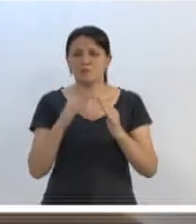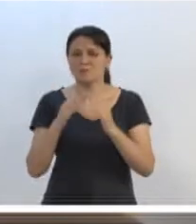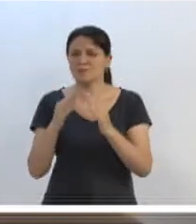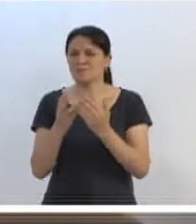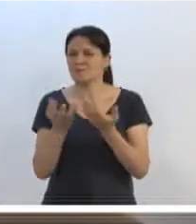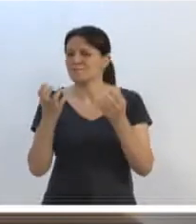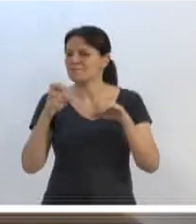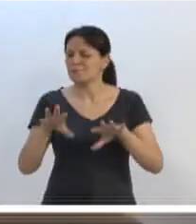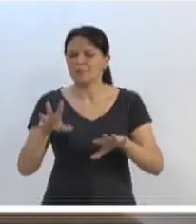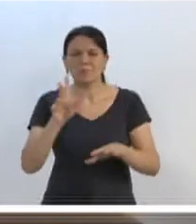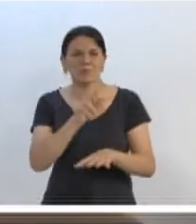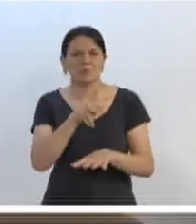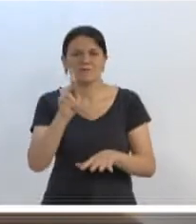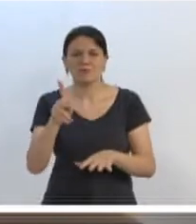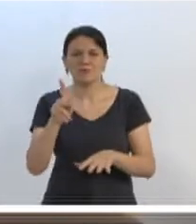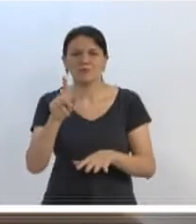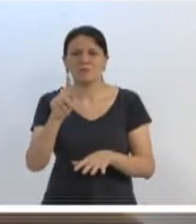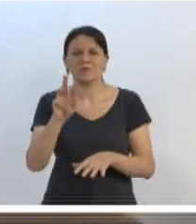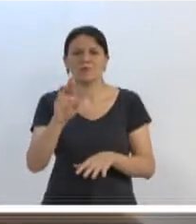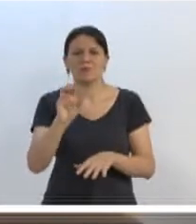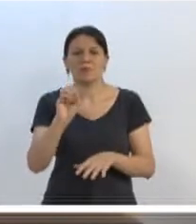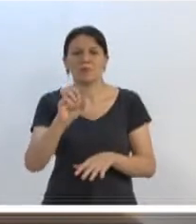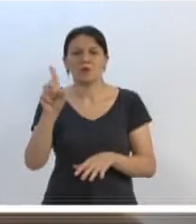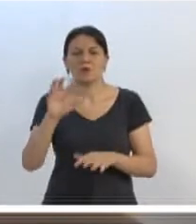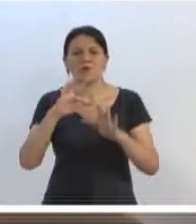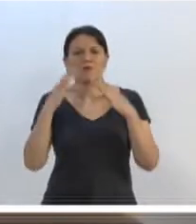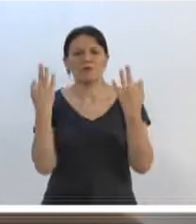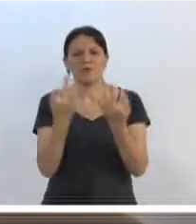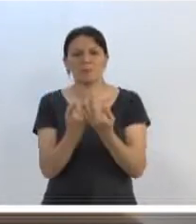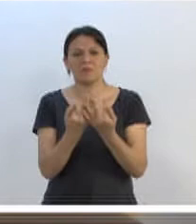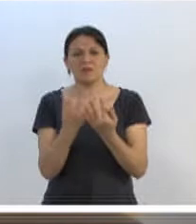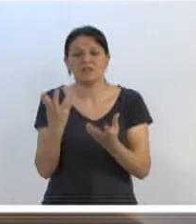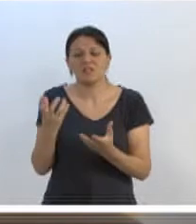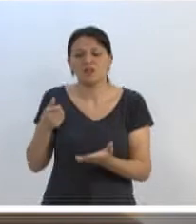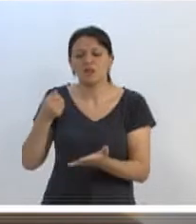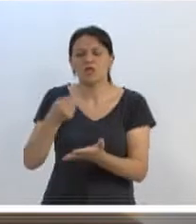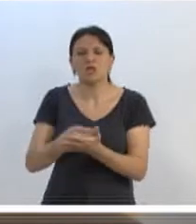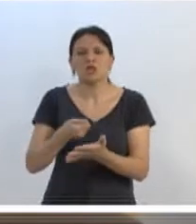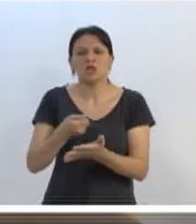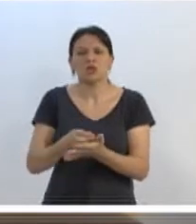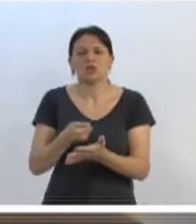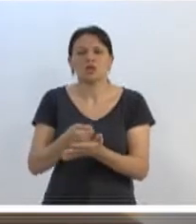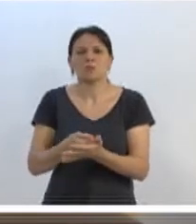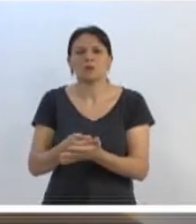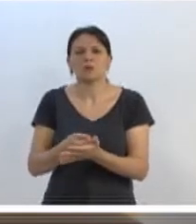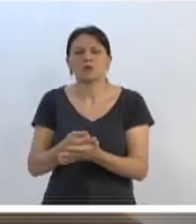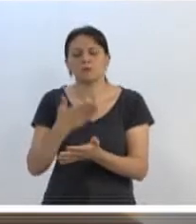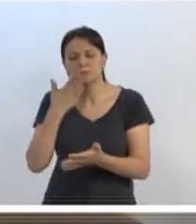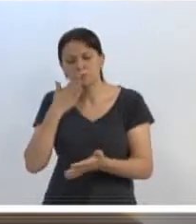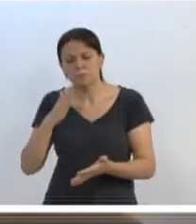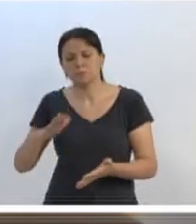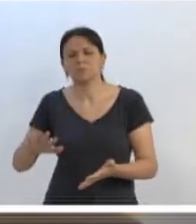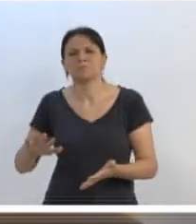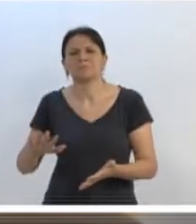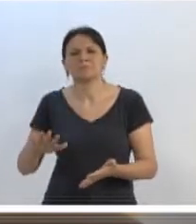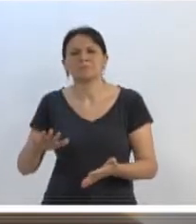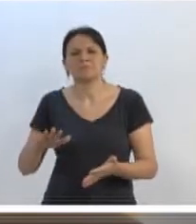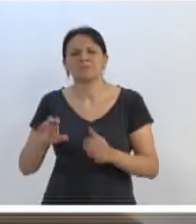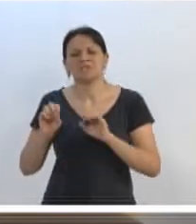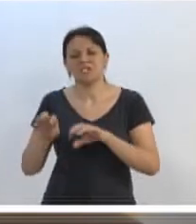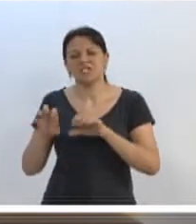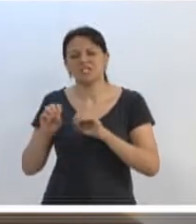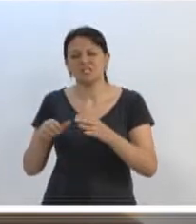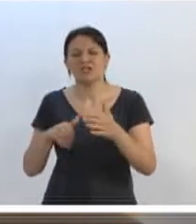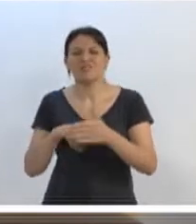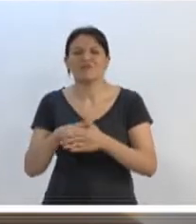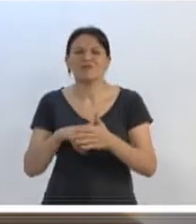aceitam um professor da Profamília treinar as crianças lá, gratuito. Eles querem cobrar. Cobrar dos alunos para que se treine para jogando bola. Tem a